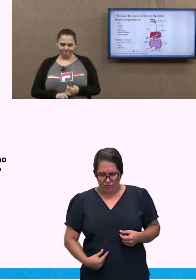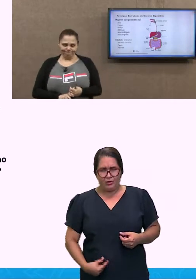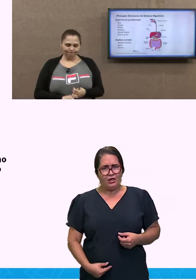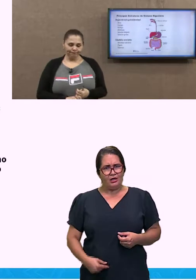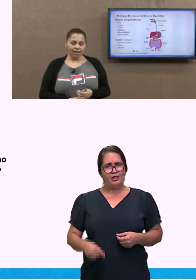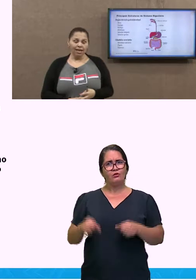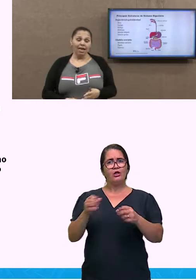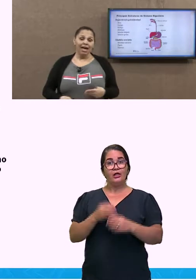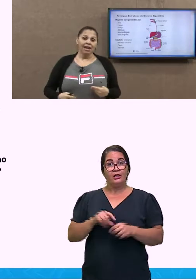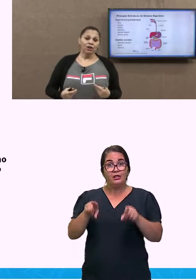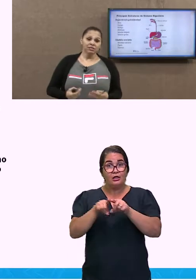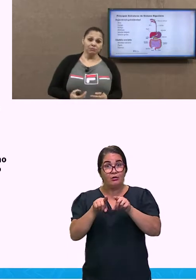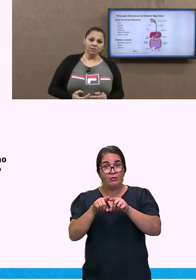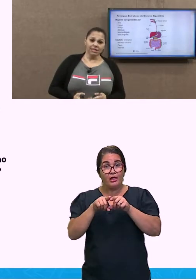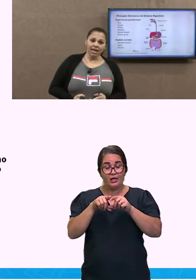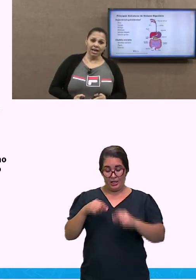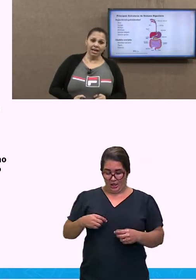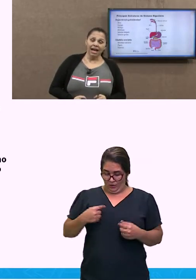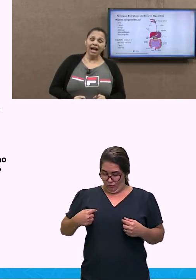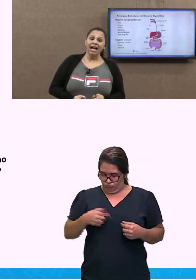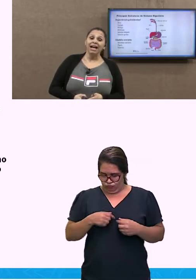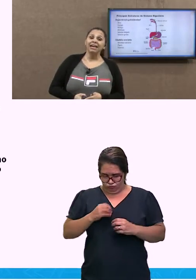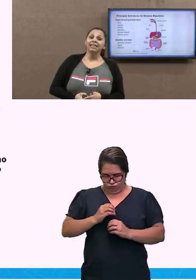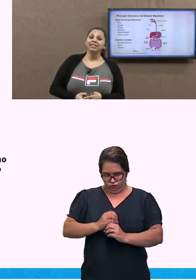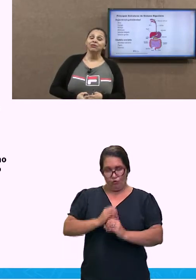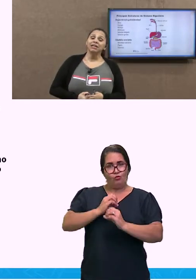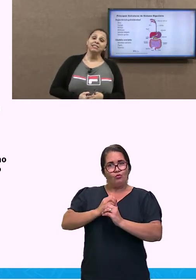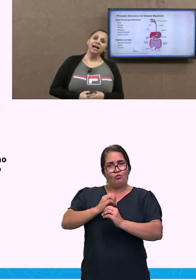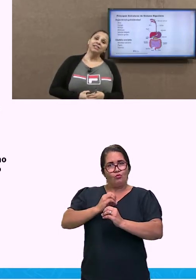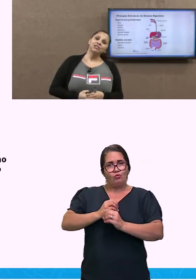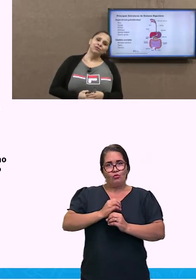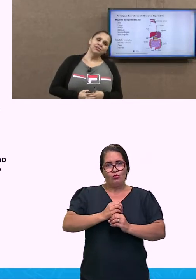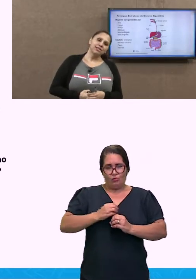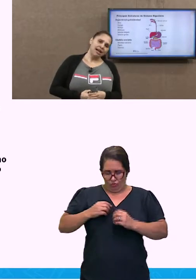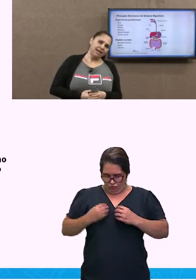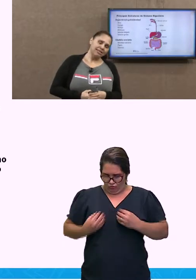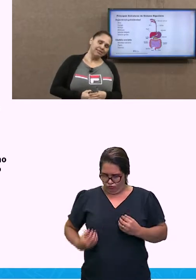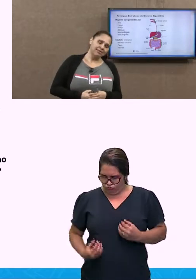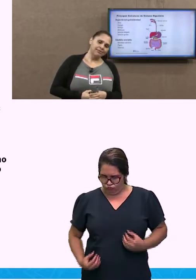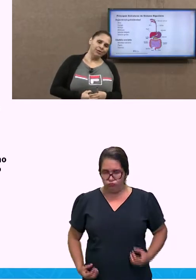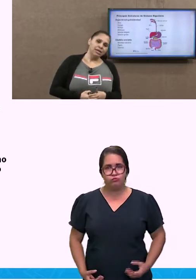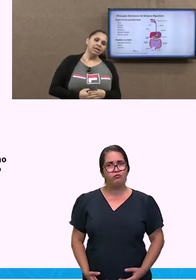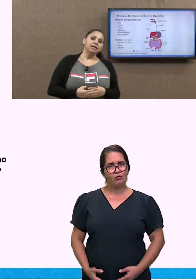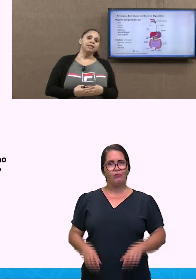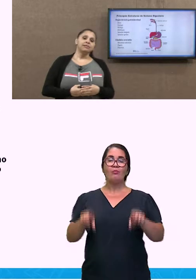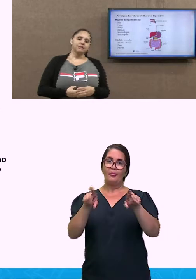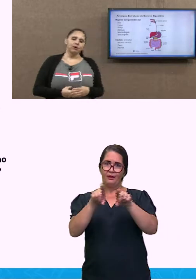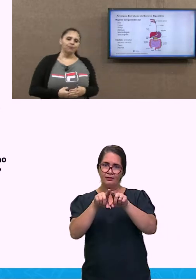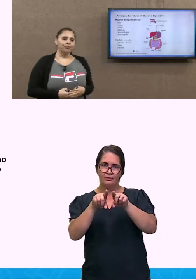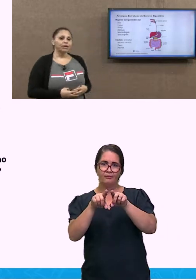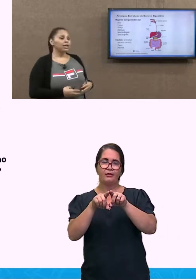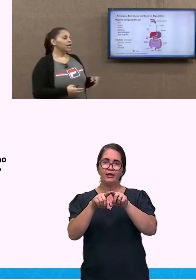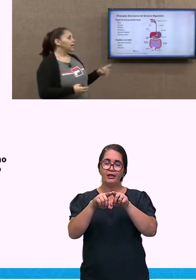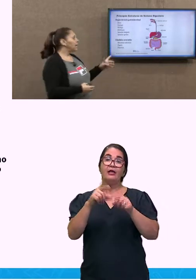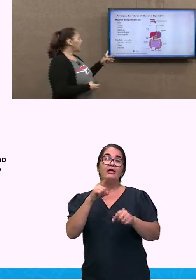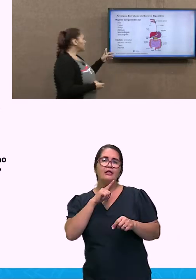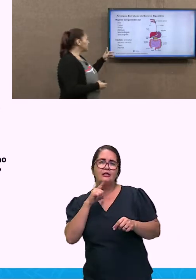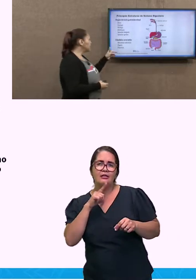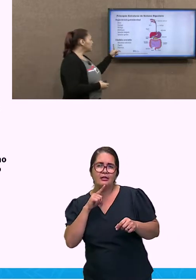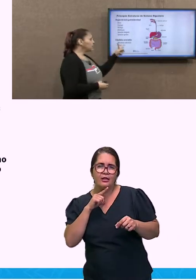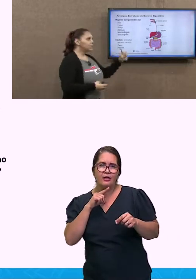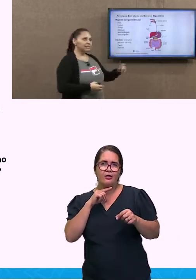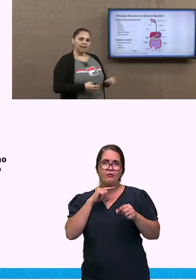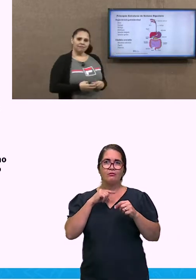grosso. Nós vamos ter glândulas associadas, que são